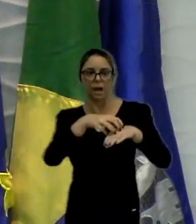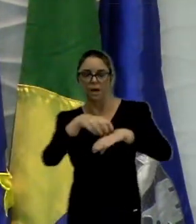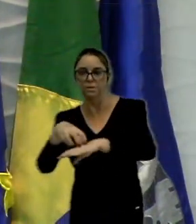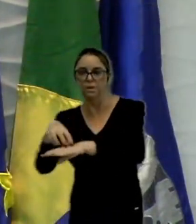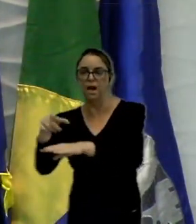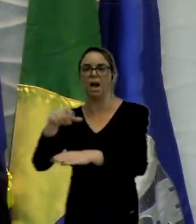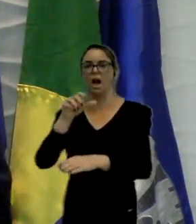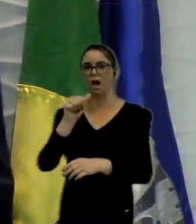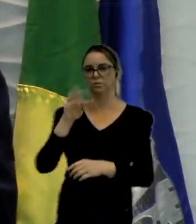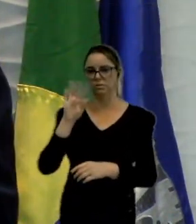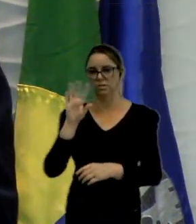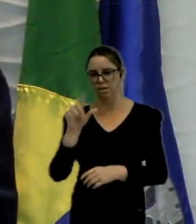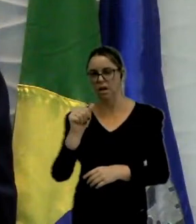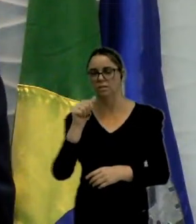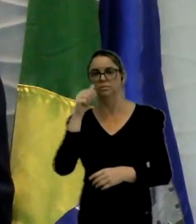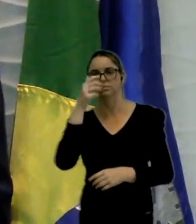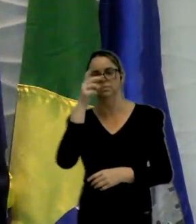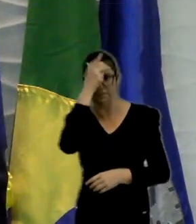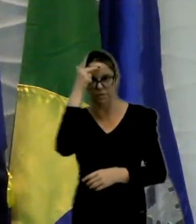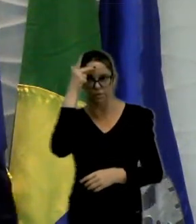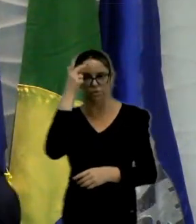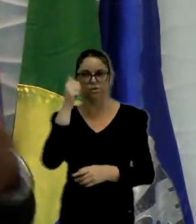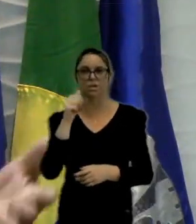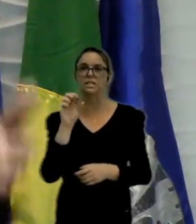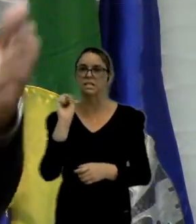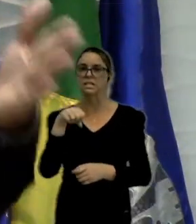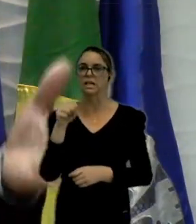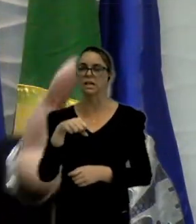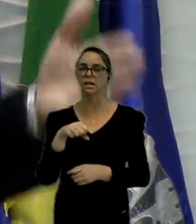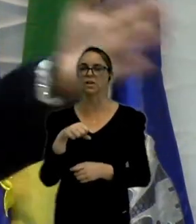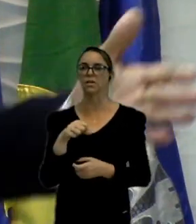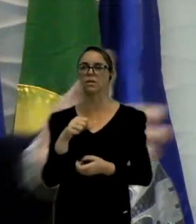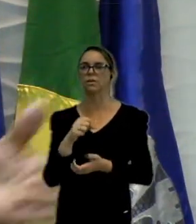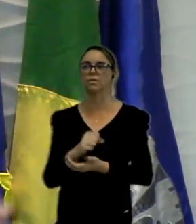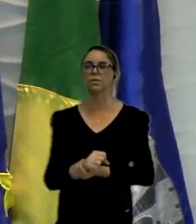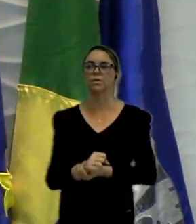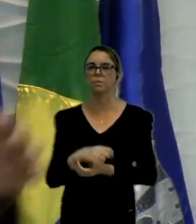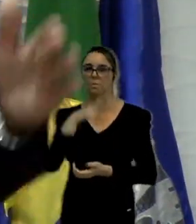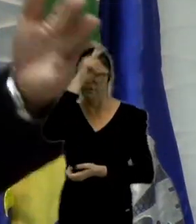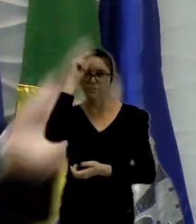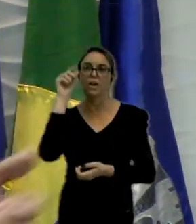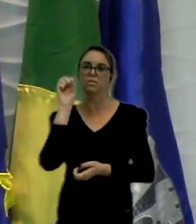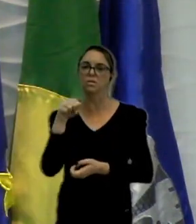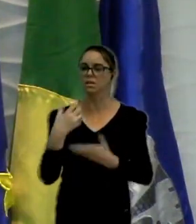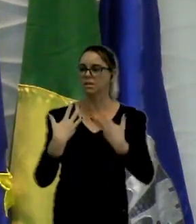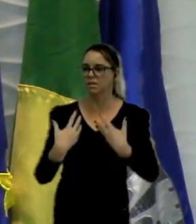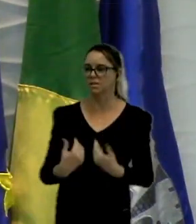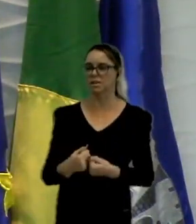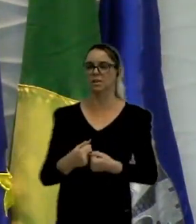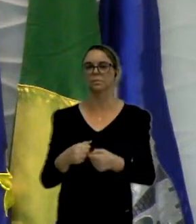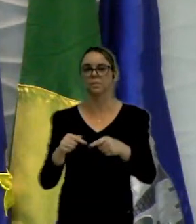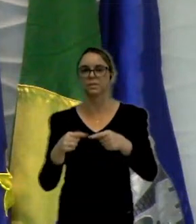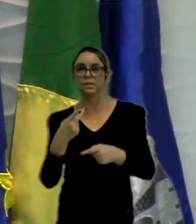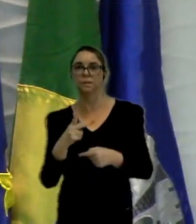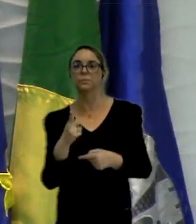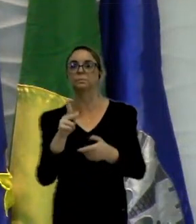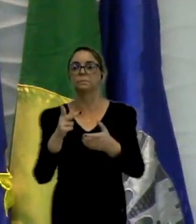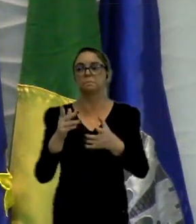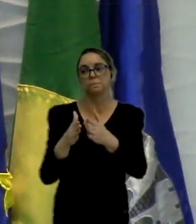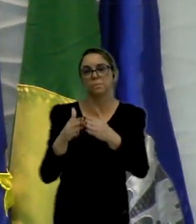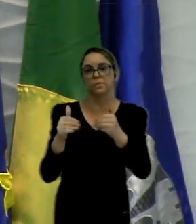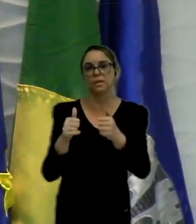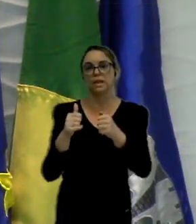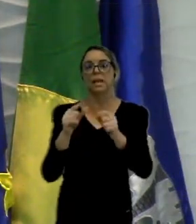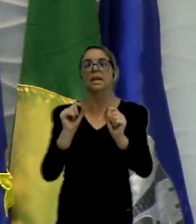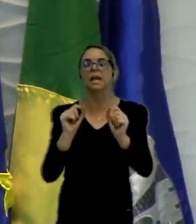o prefeito Alexandre Batista vai colocar, sim, um carro para atender não só a você, mas o seu pedido. E quem vai ganhar com